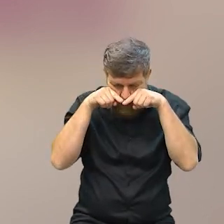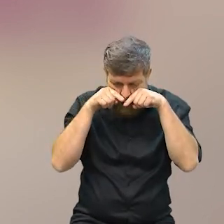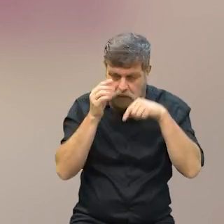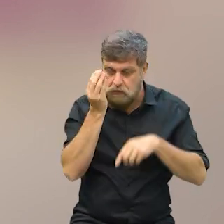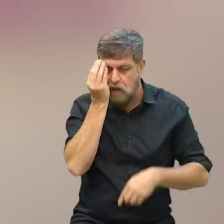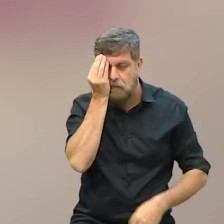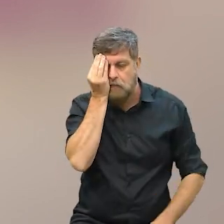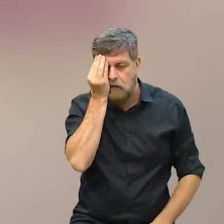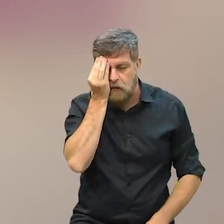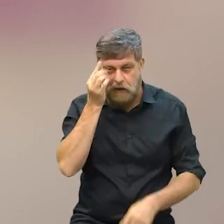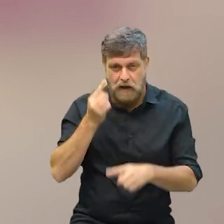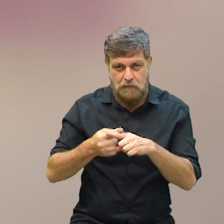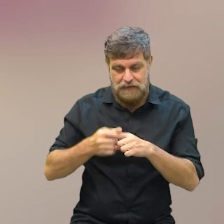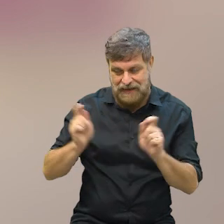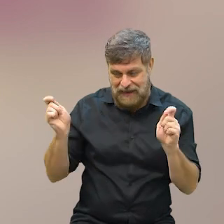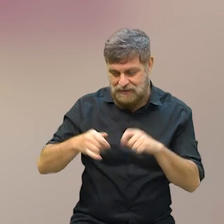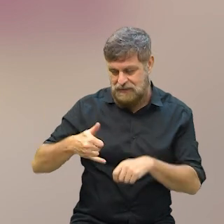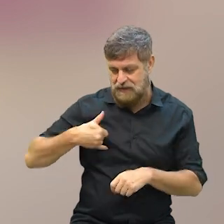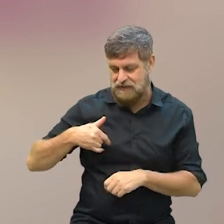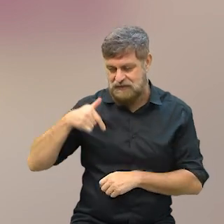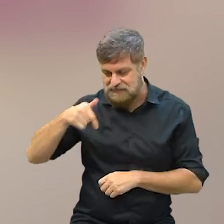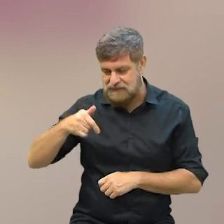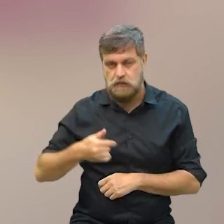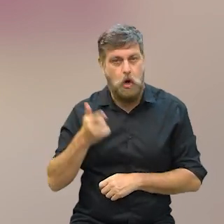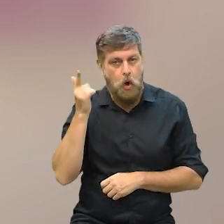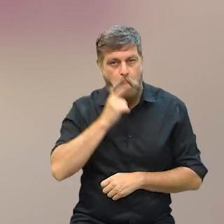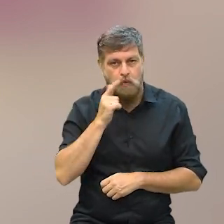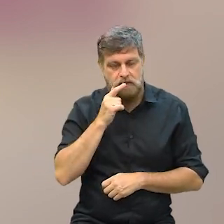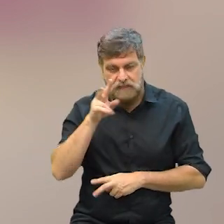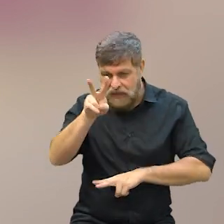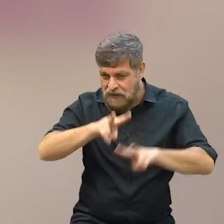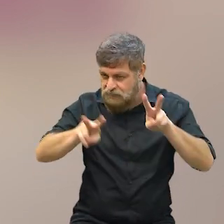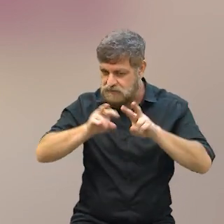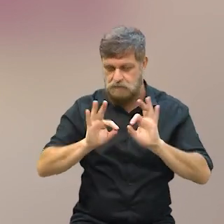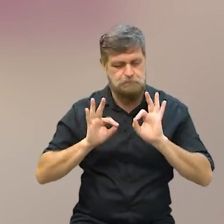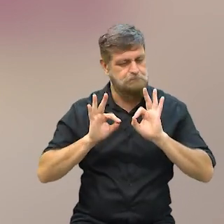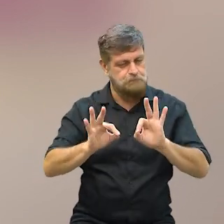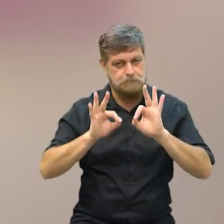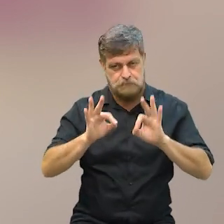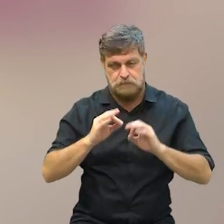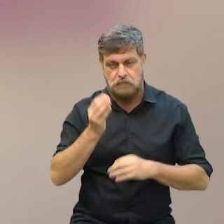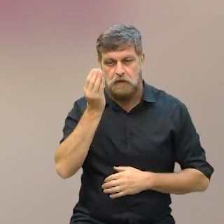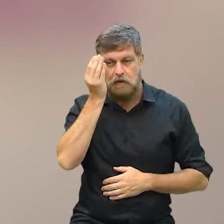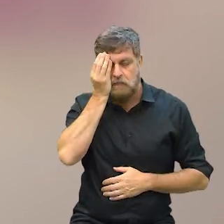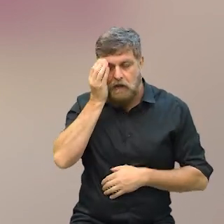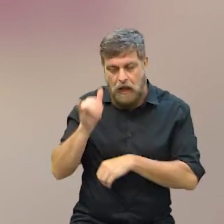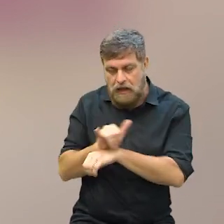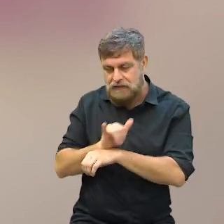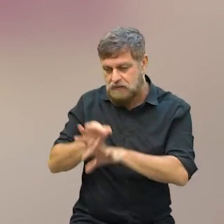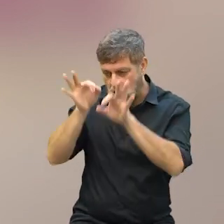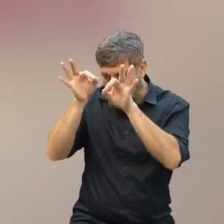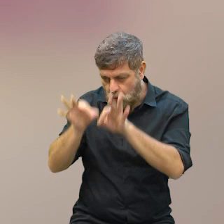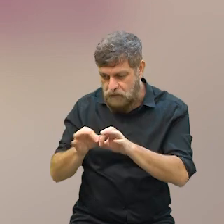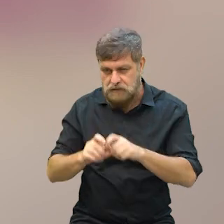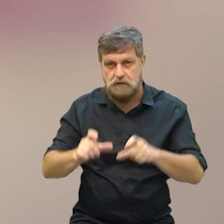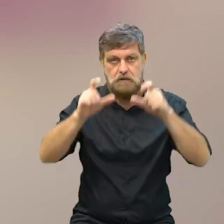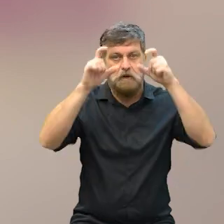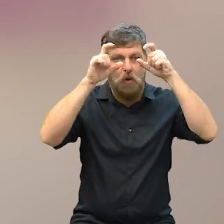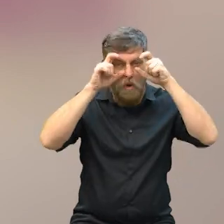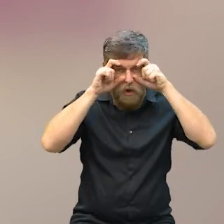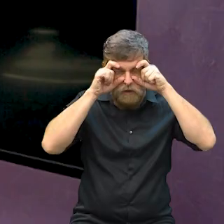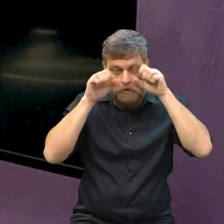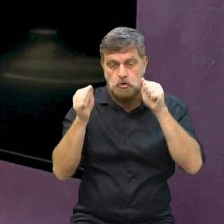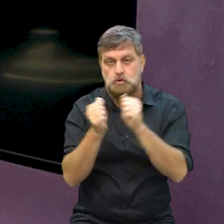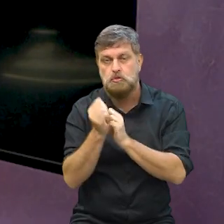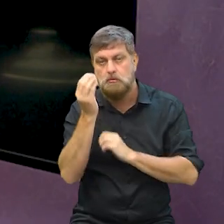com tampão, porque ele tem chance até 7 anos de chegar a 100% de visão, certo? Se fizer adequadamente a correção óptica e o